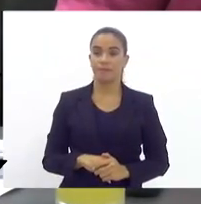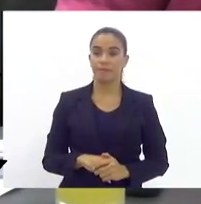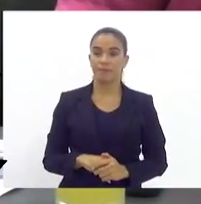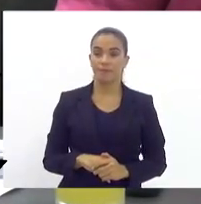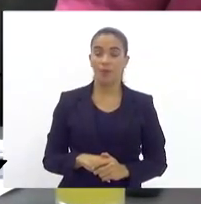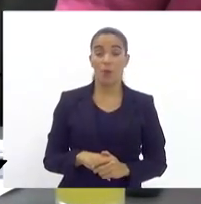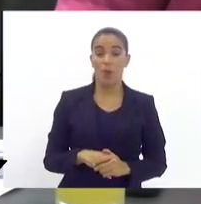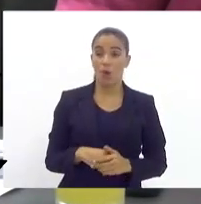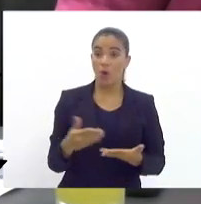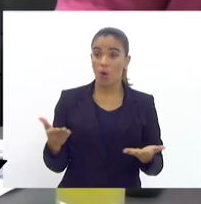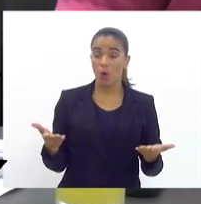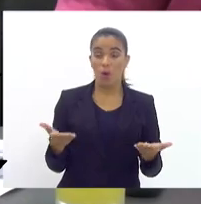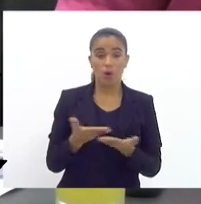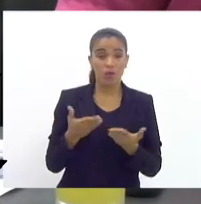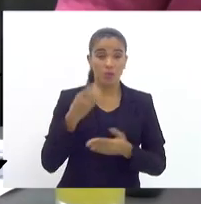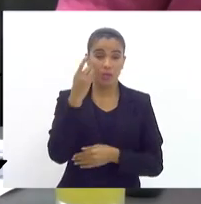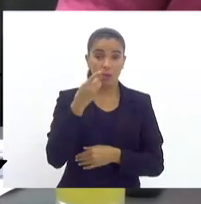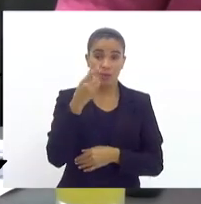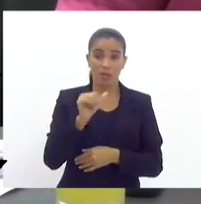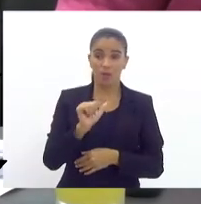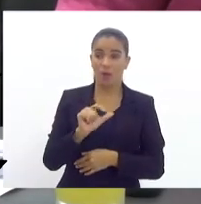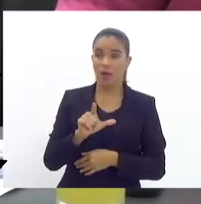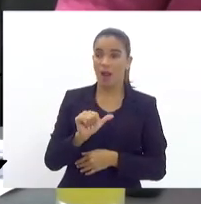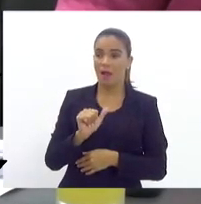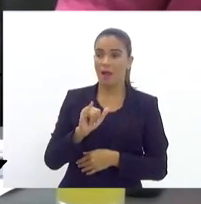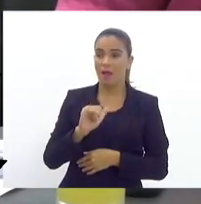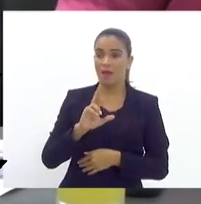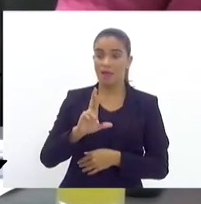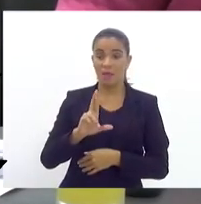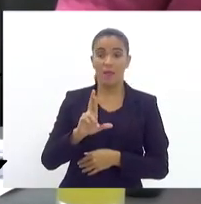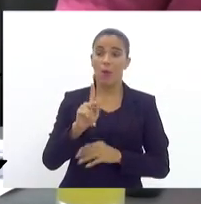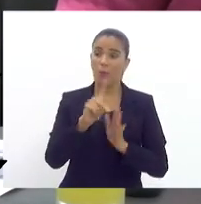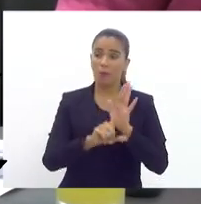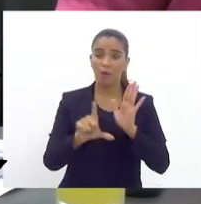o projeto do deputado Alair Correia é de